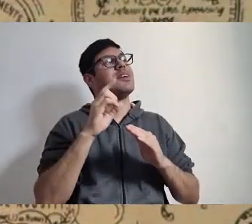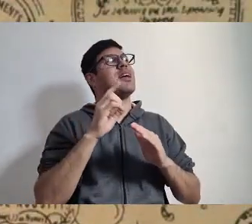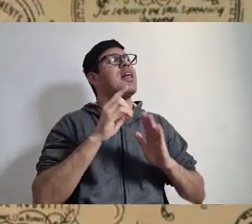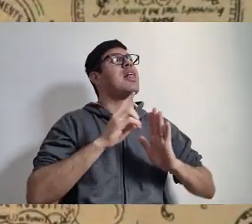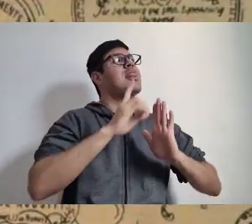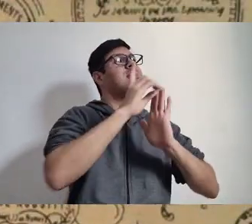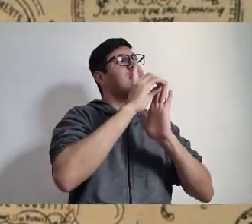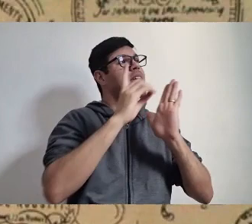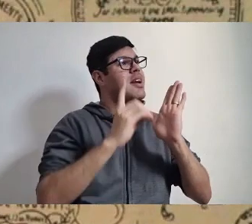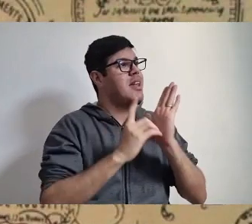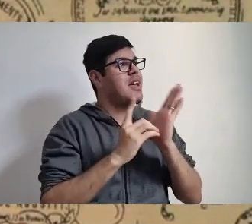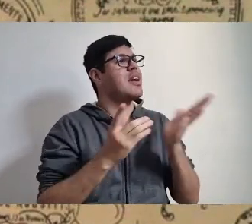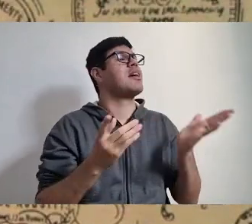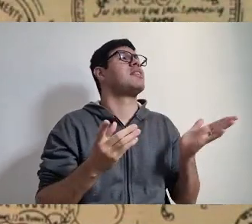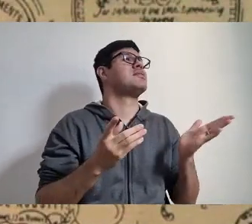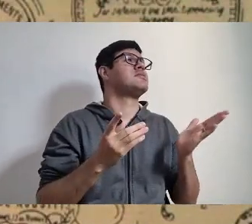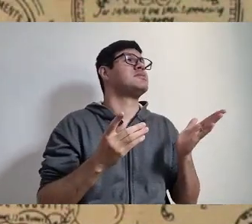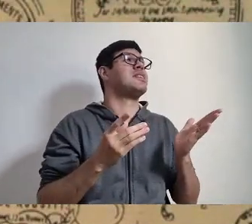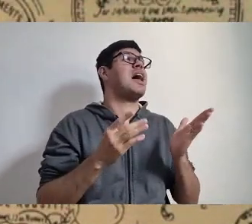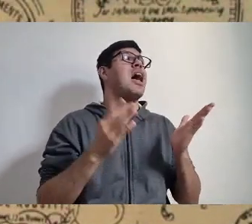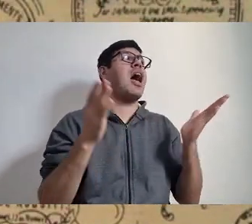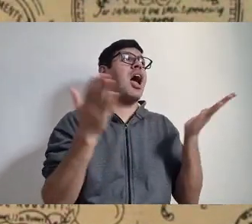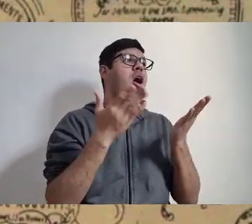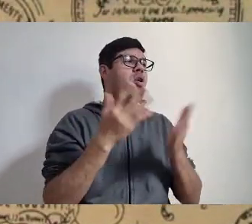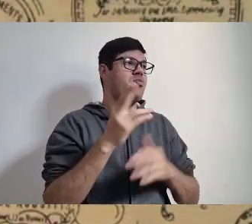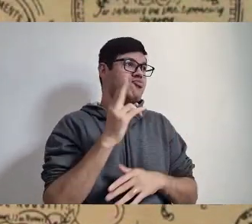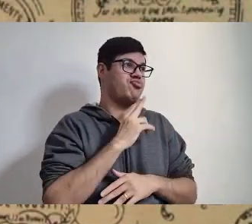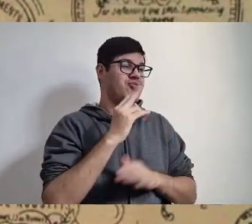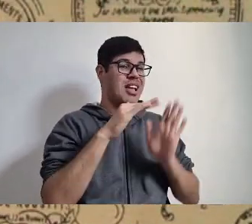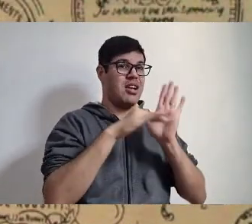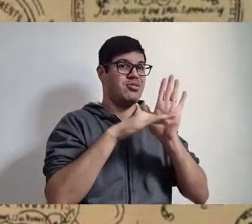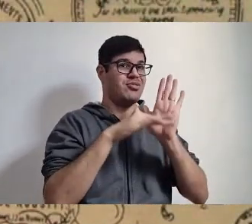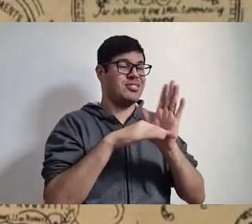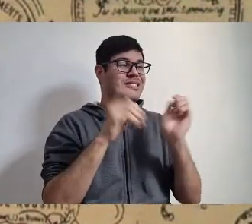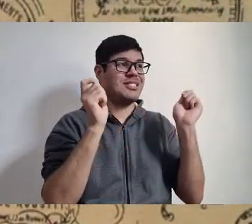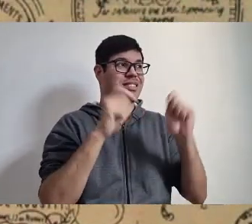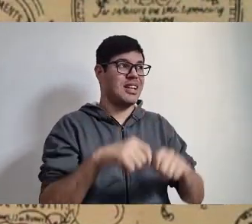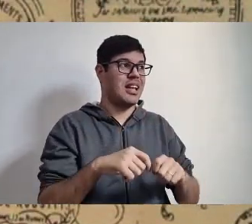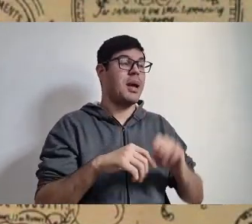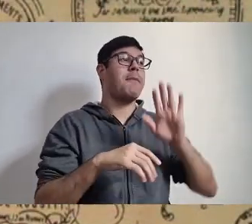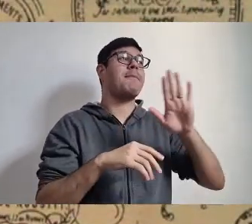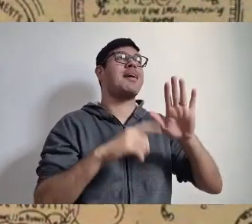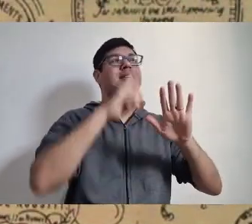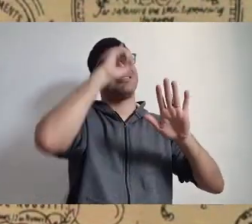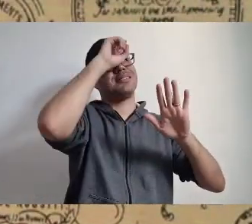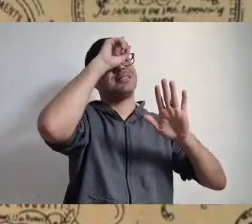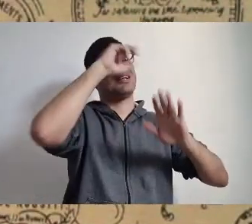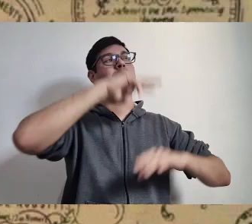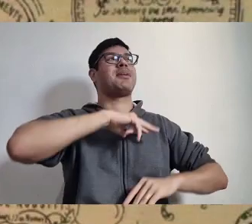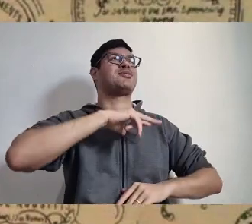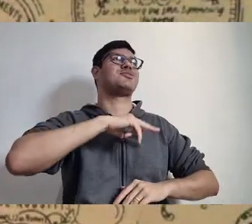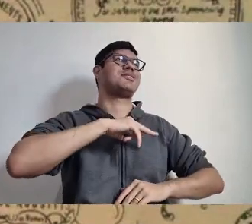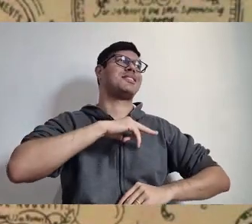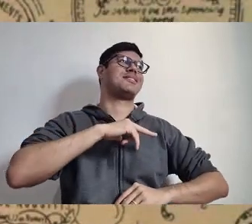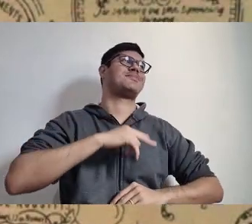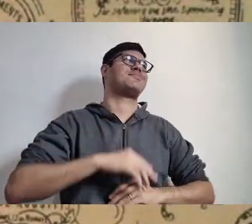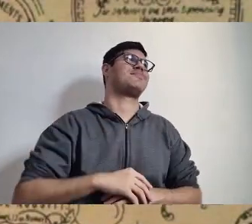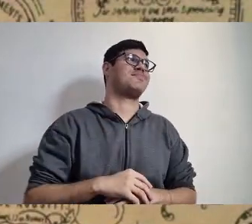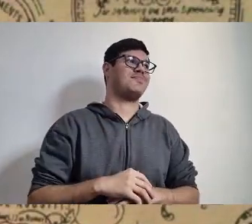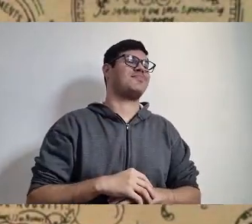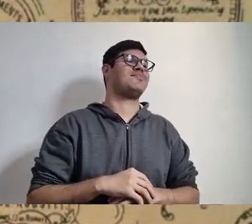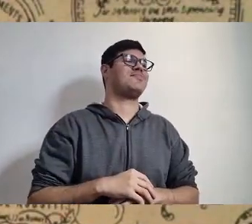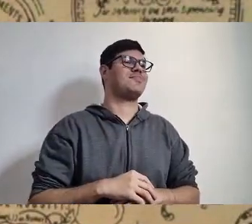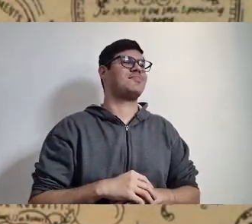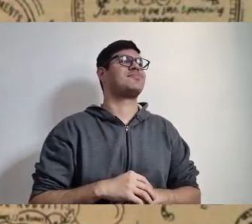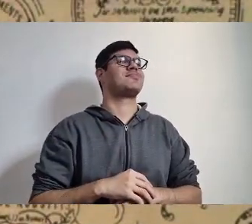essa situação de urgência, o município vai conseguir ajudar. Só que lembrando que a Santa Casa é uma entidade particular. Ela não é